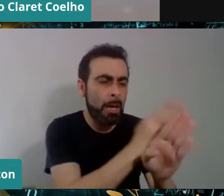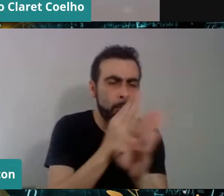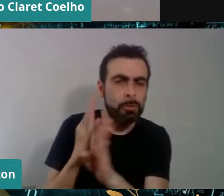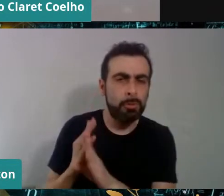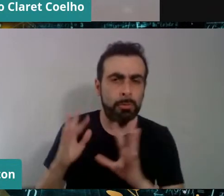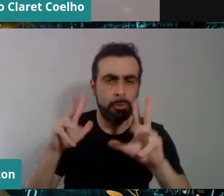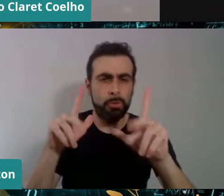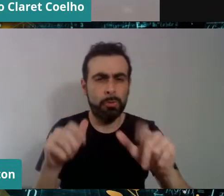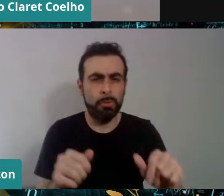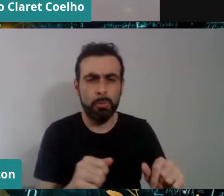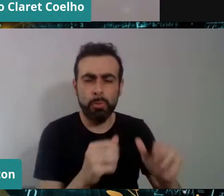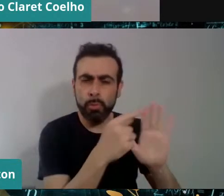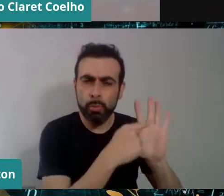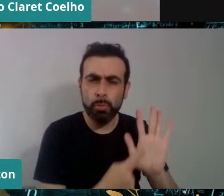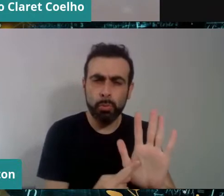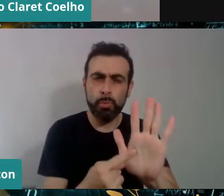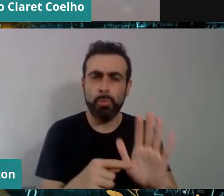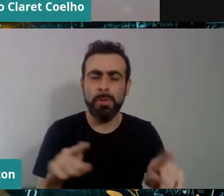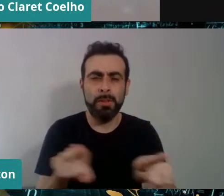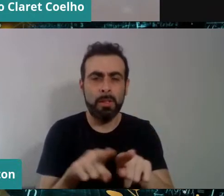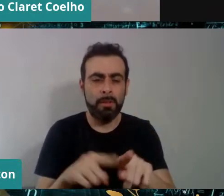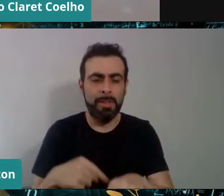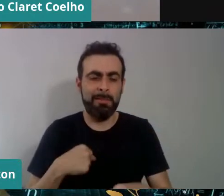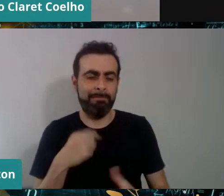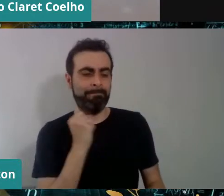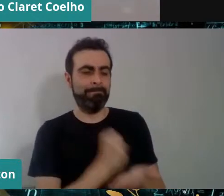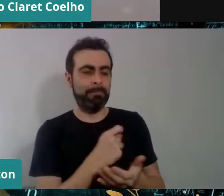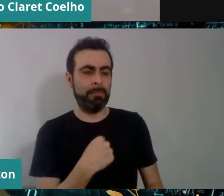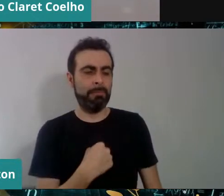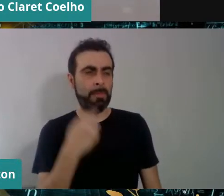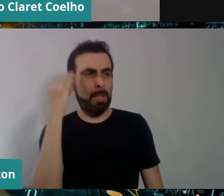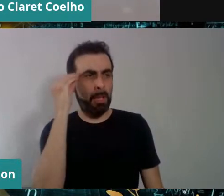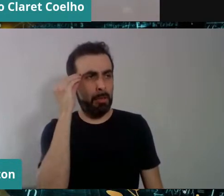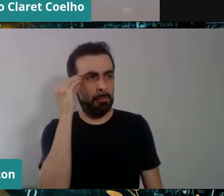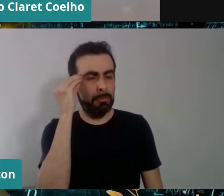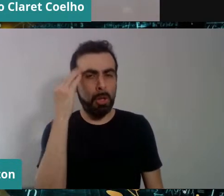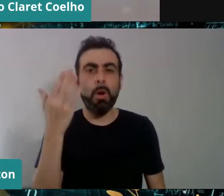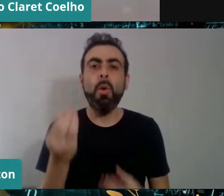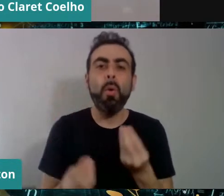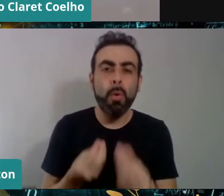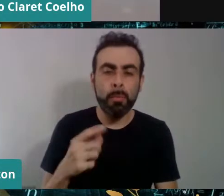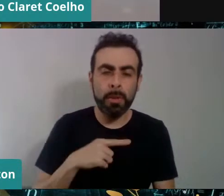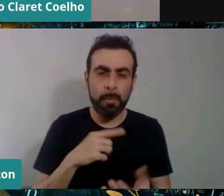muito. Inclusive, alguns concursos que eu fiz, inclusive da Polícia